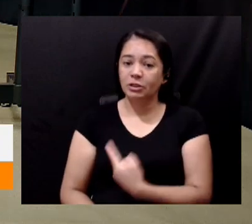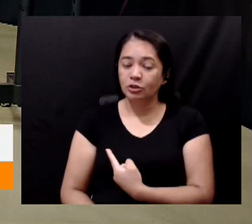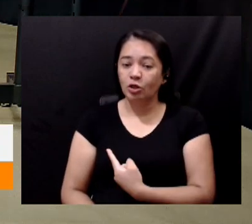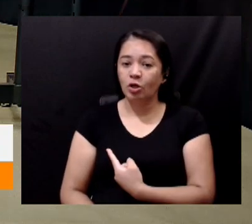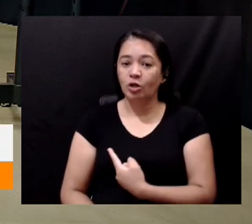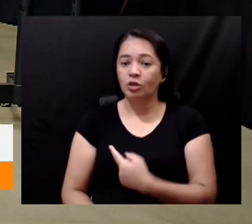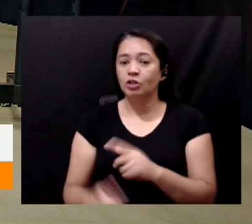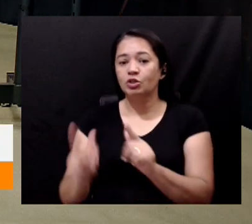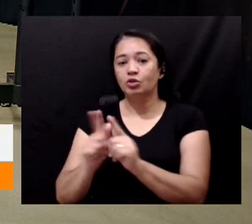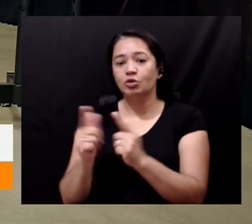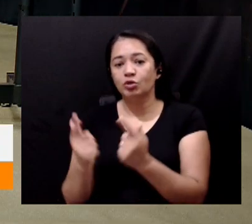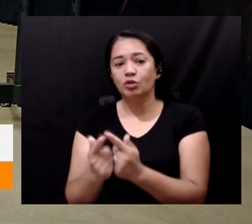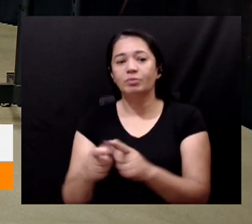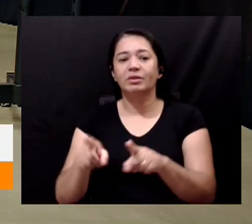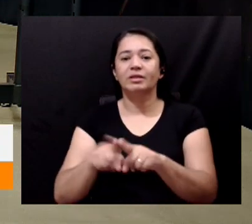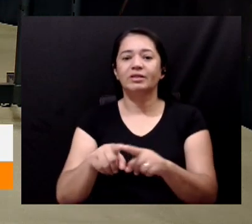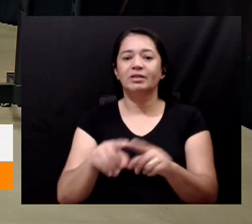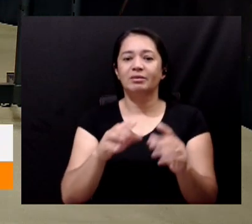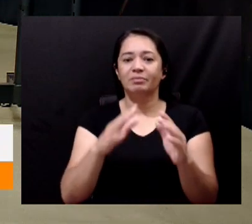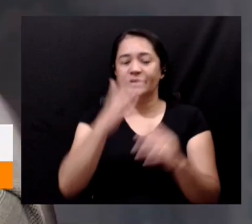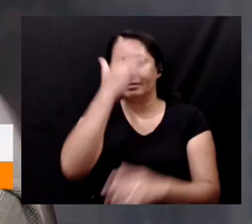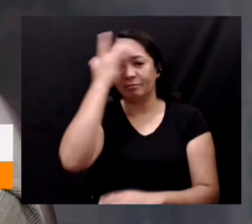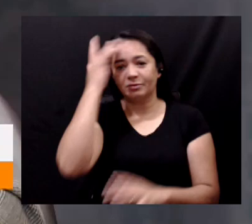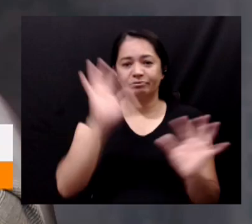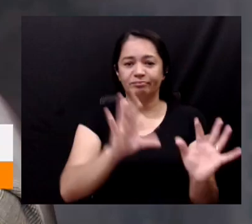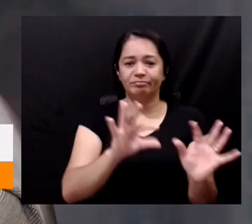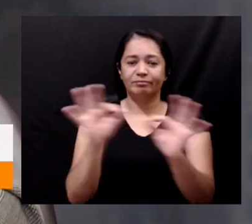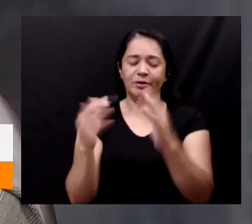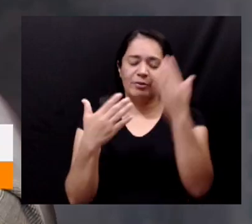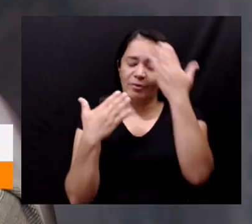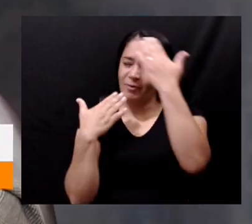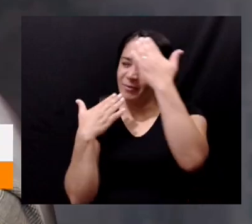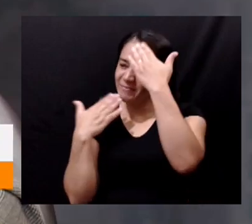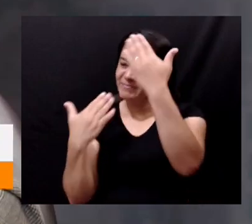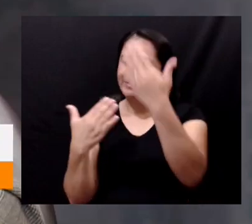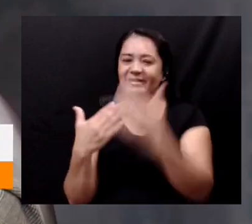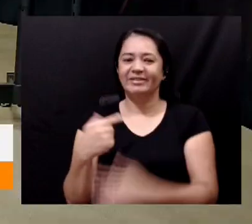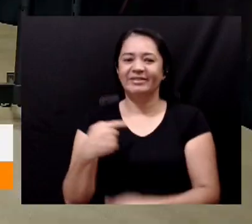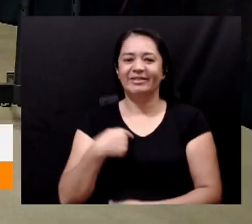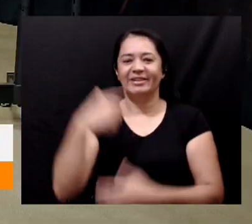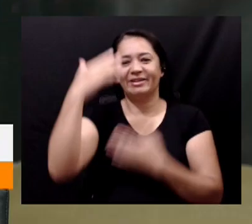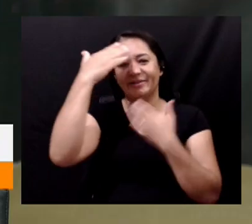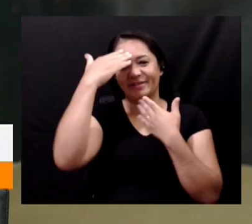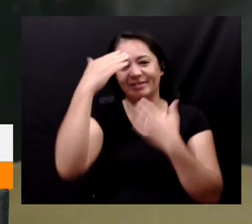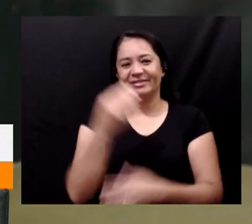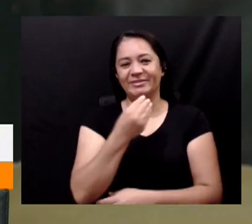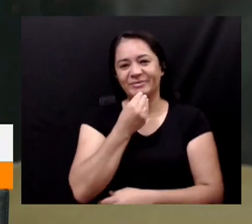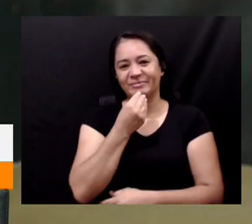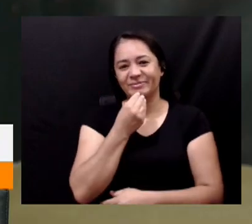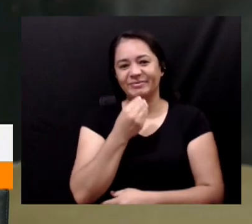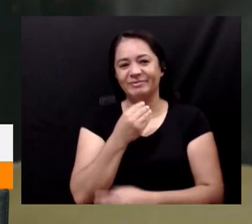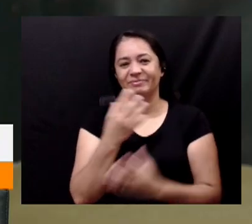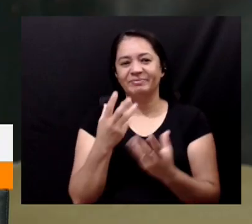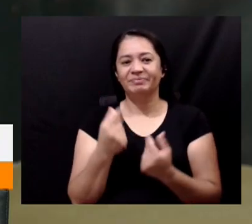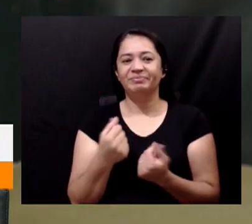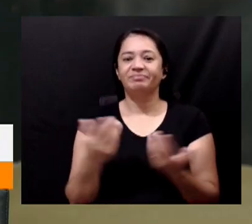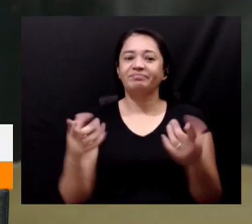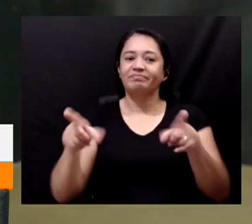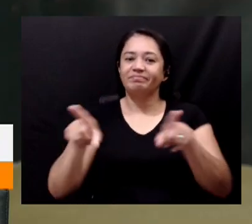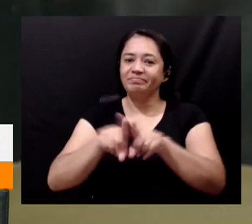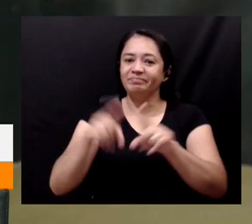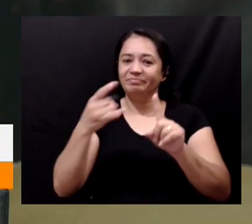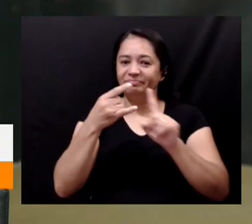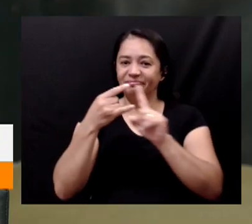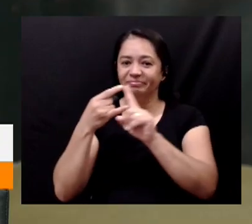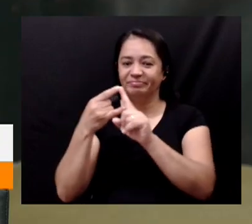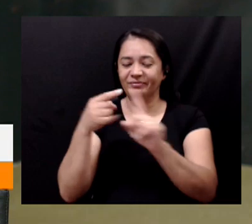quanto para os nossos telespectadores. Muito obrigada. Muito obrigada, eu que agradeço a oportunidade. Maravilha. E também nós agradecemos